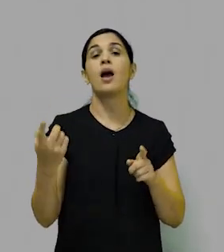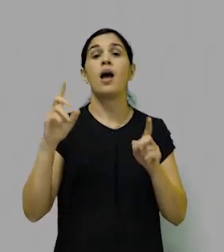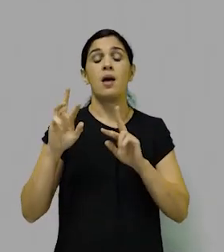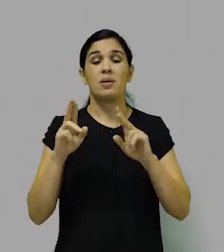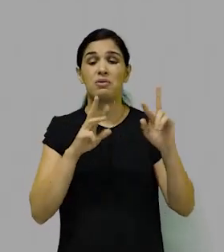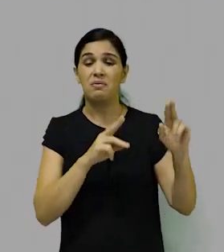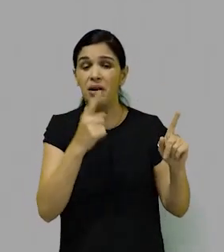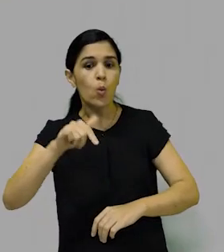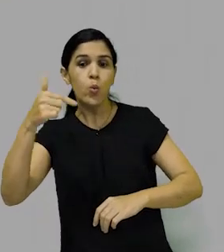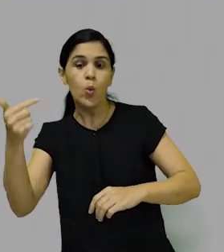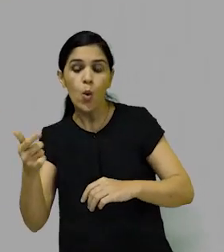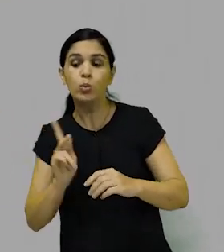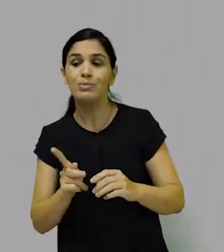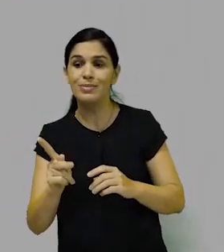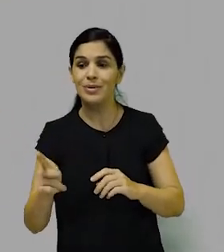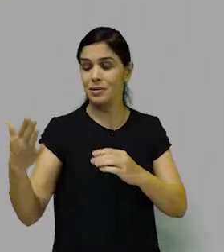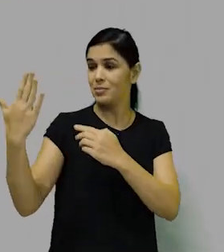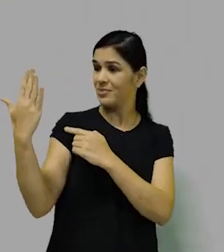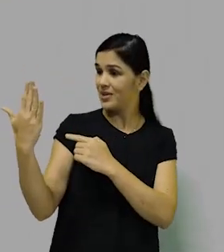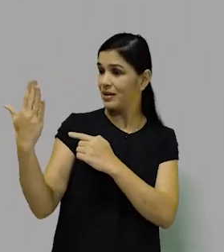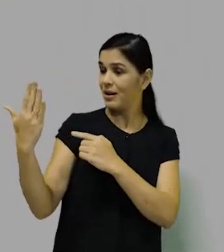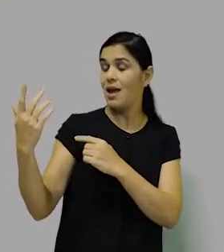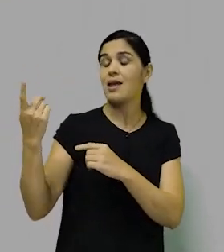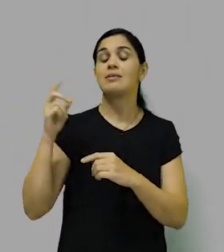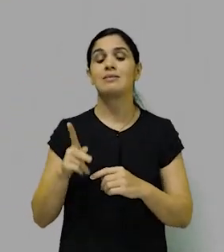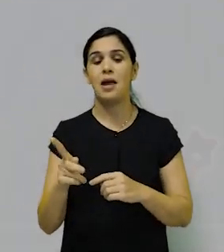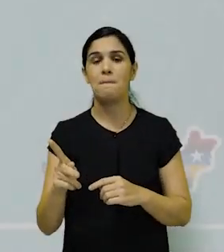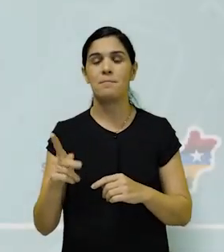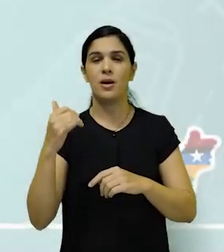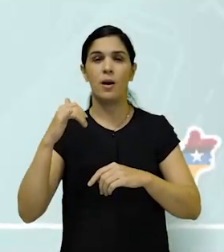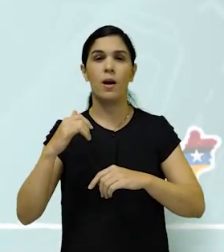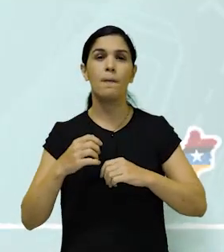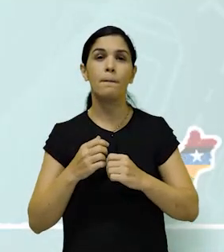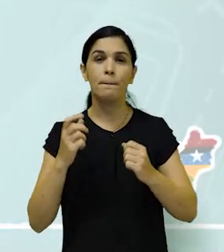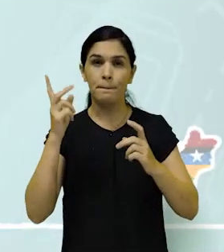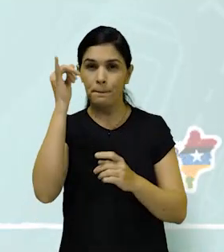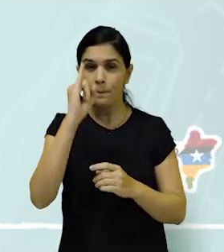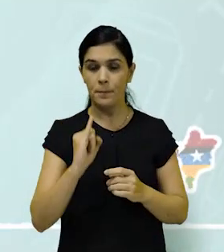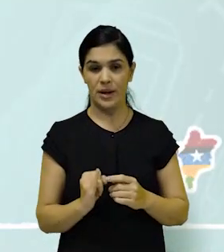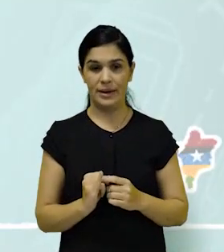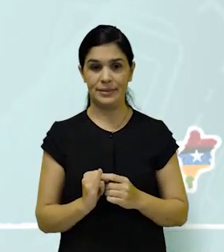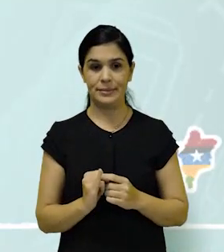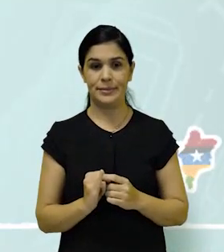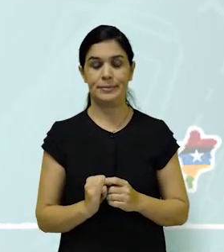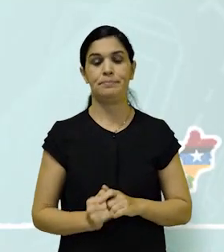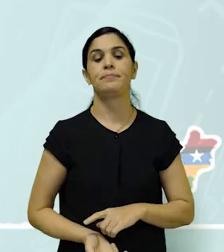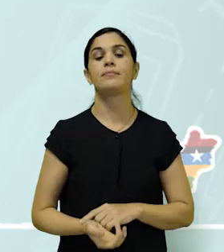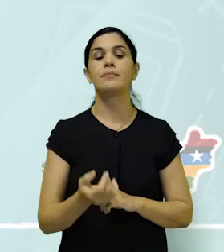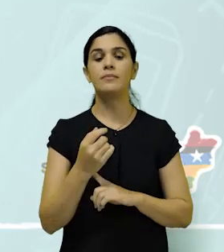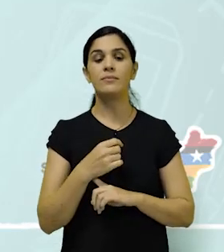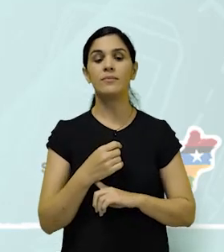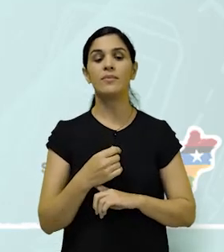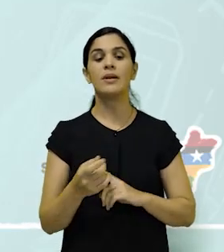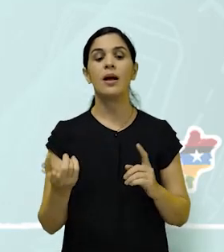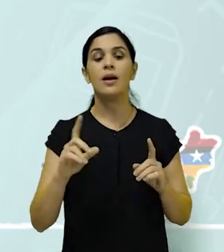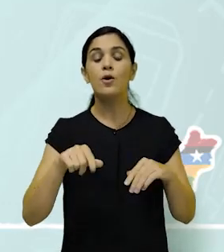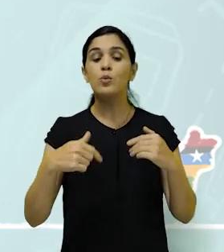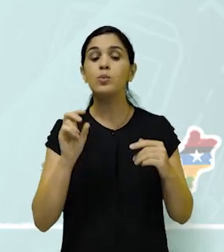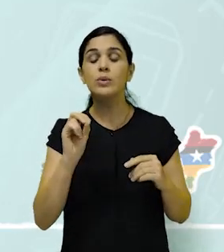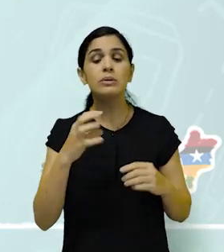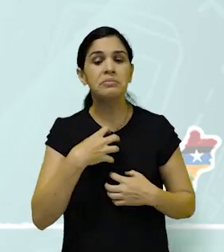magra, se visualiza gordinha. No caso das mulheres, inibição do ciclo menstrual, hipotermia. O que